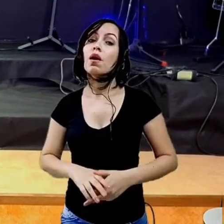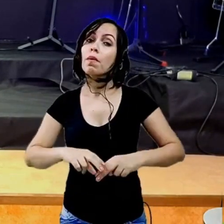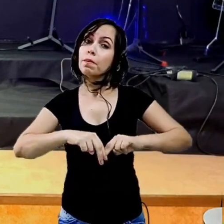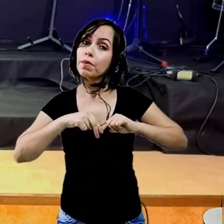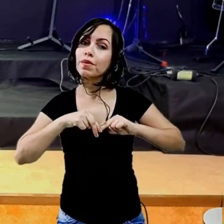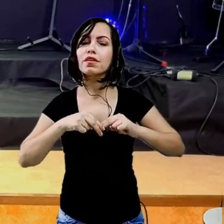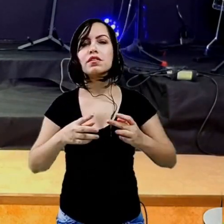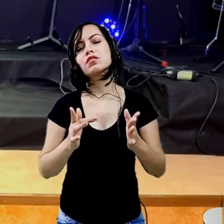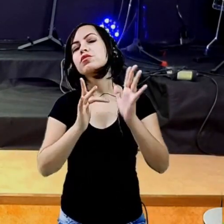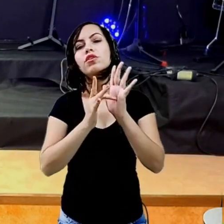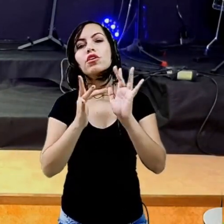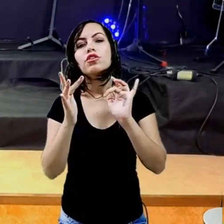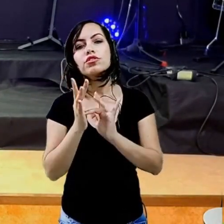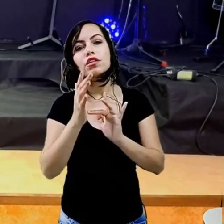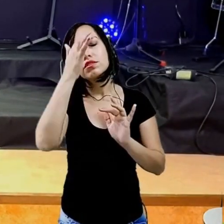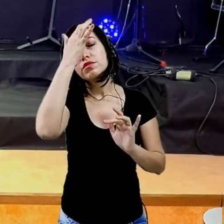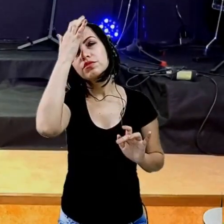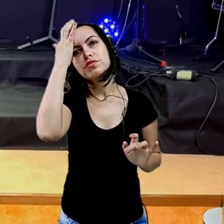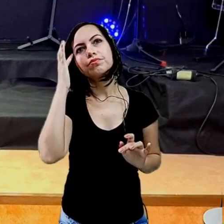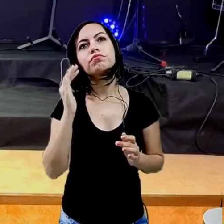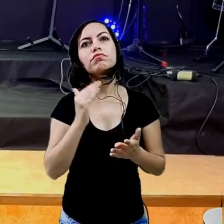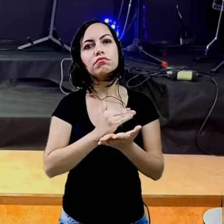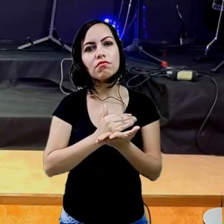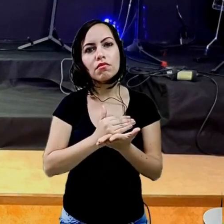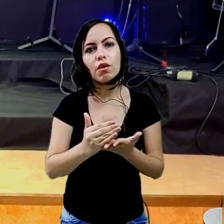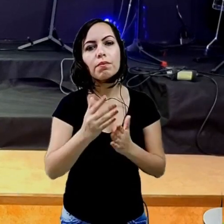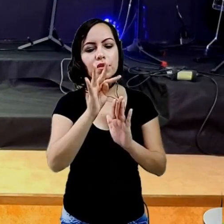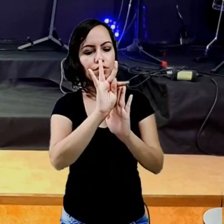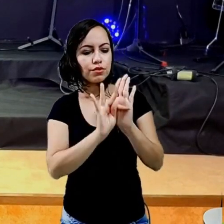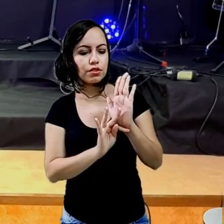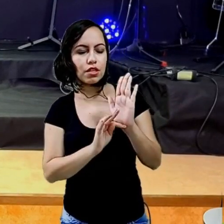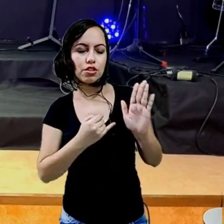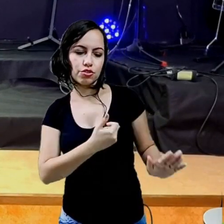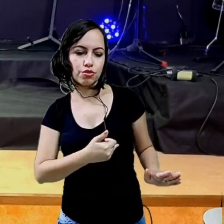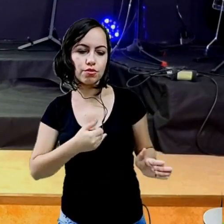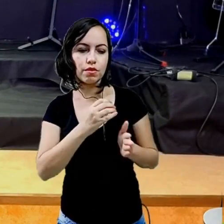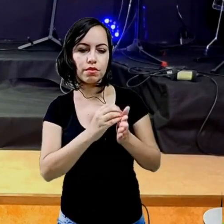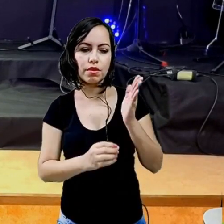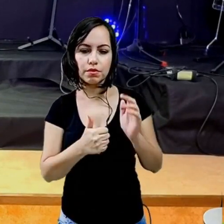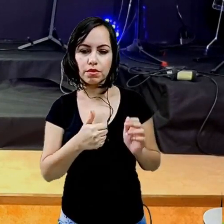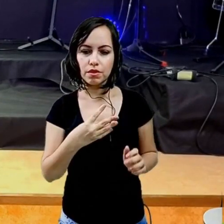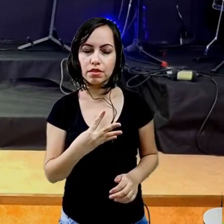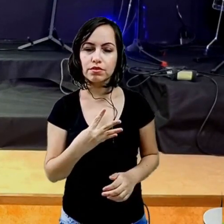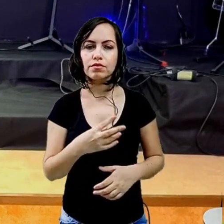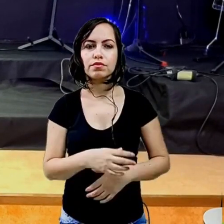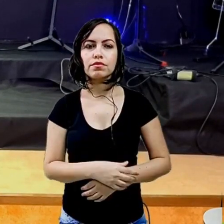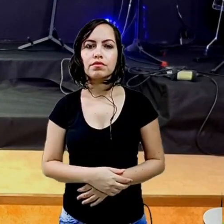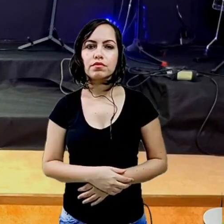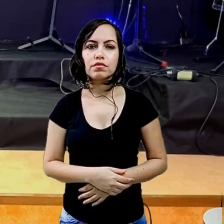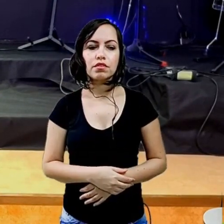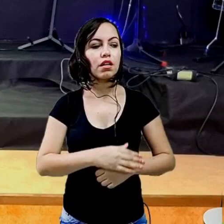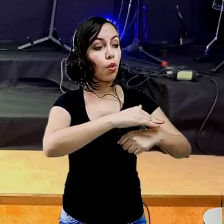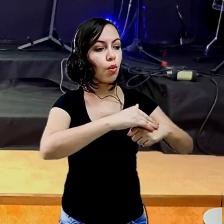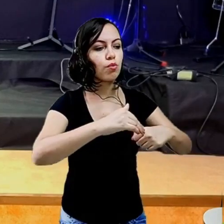isso, Jesus começa o texto em João 14, consolando